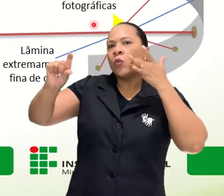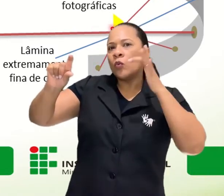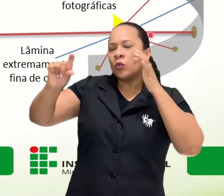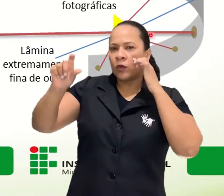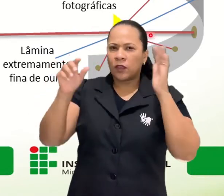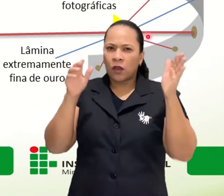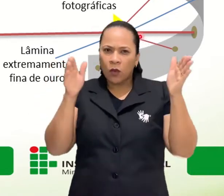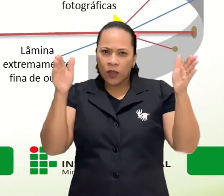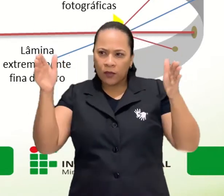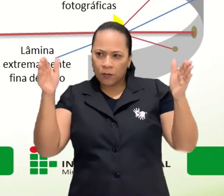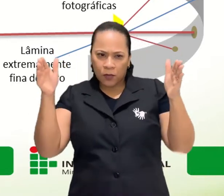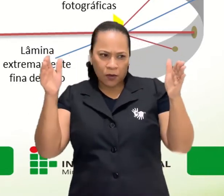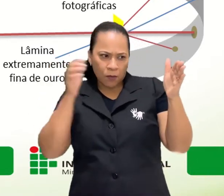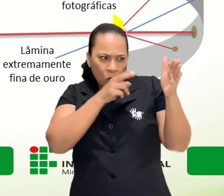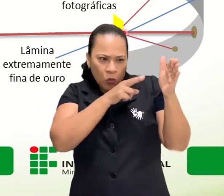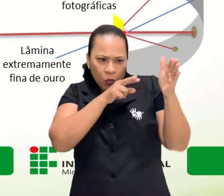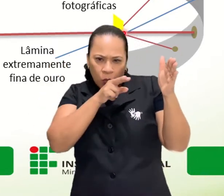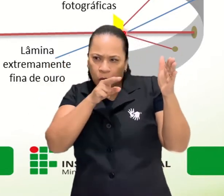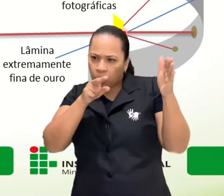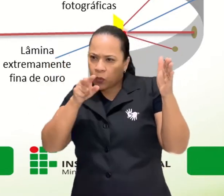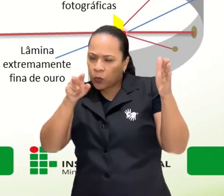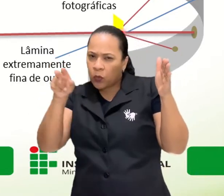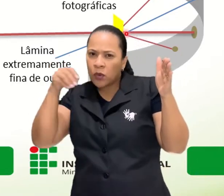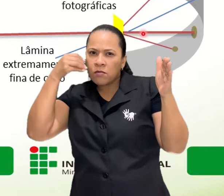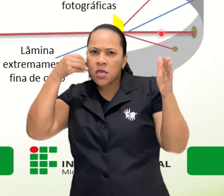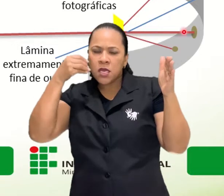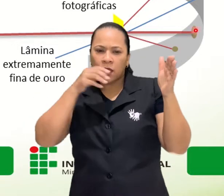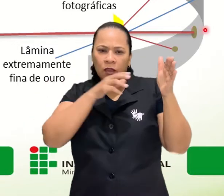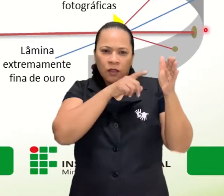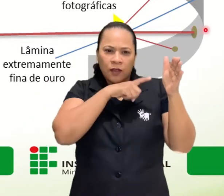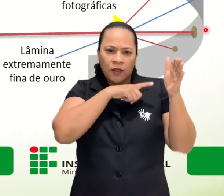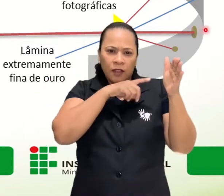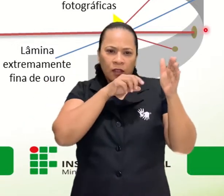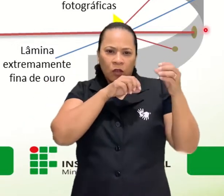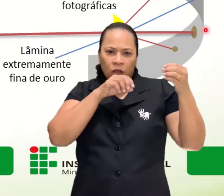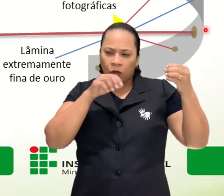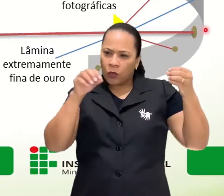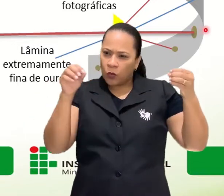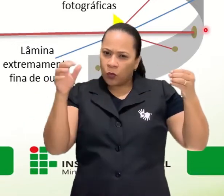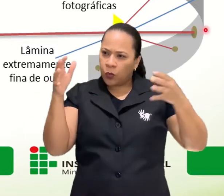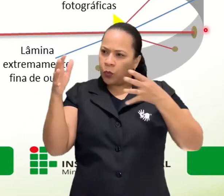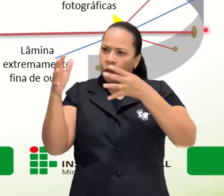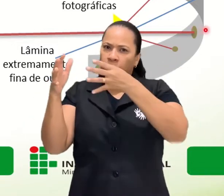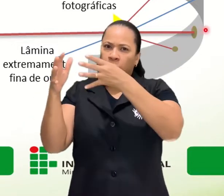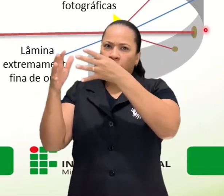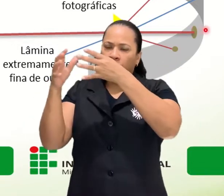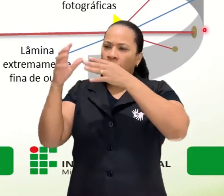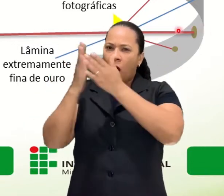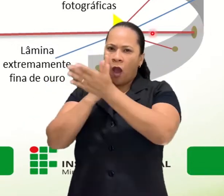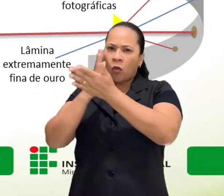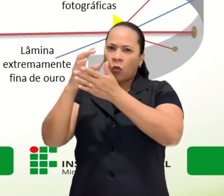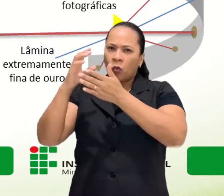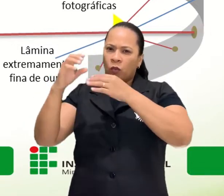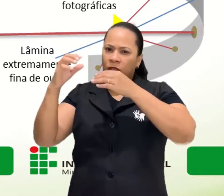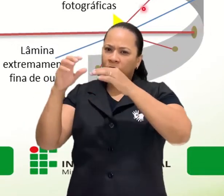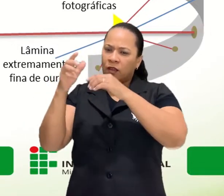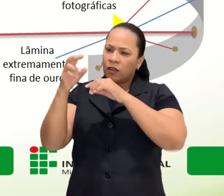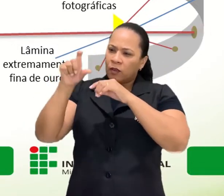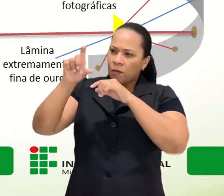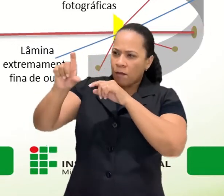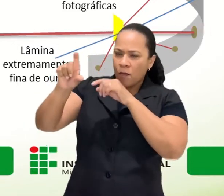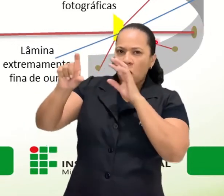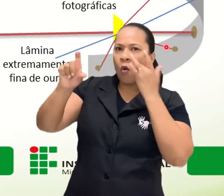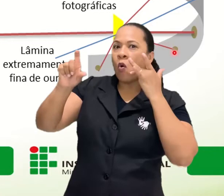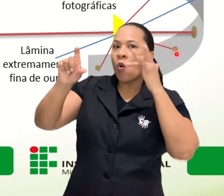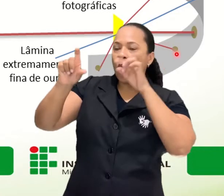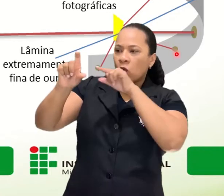maior parte das partículas alfa passam direto, porém algumas sofrem